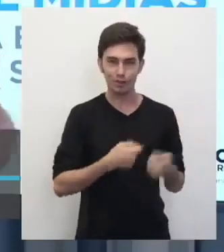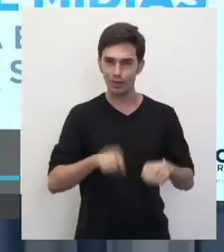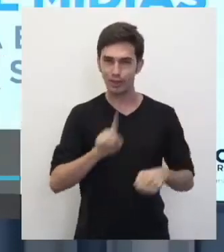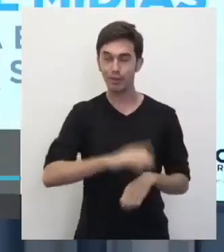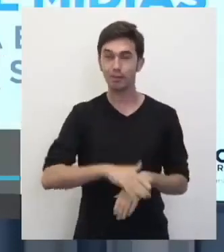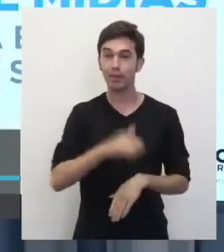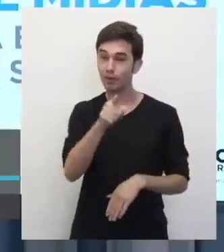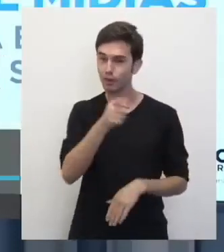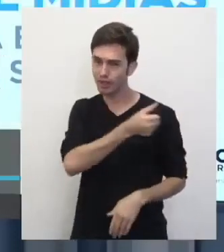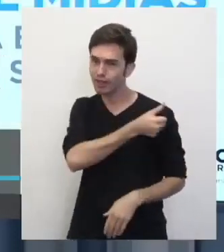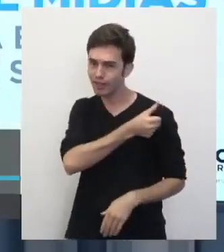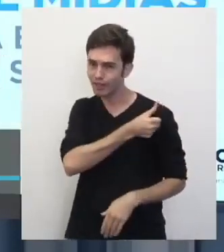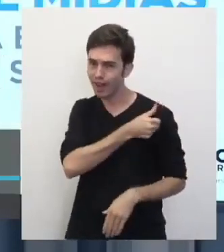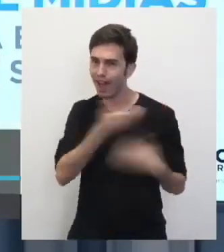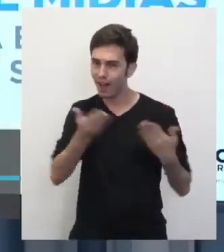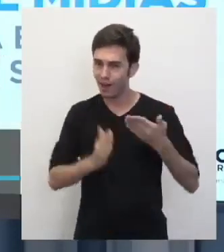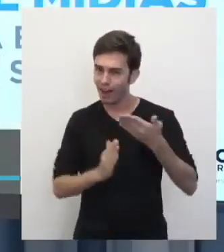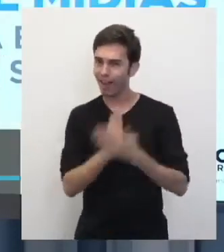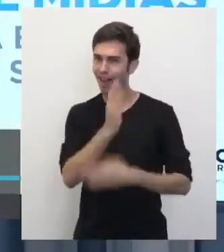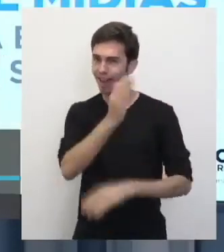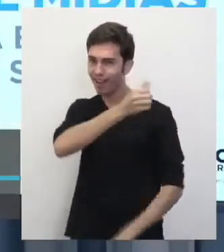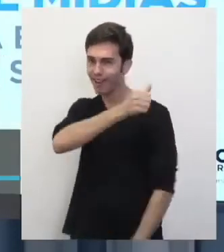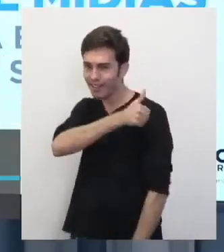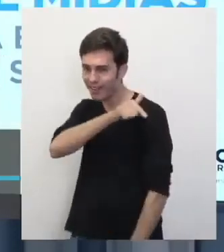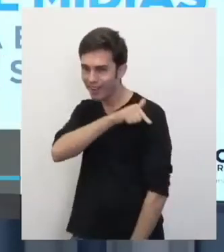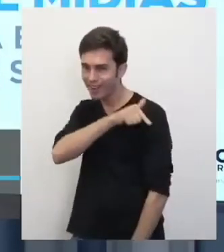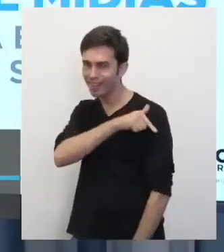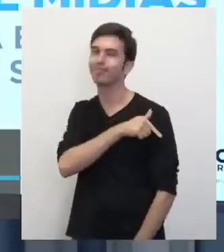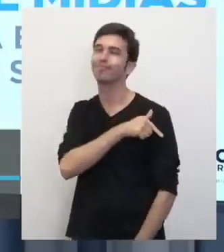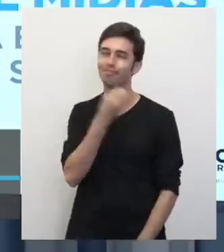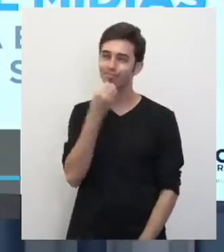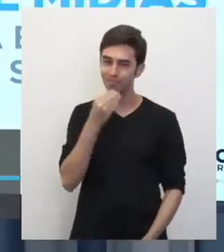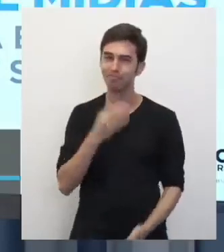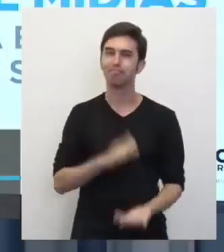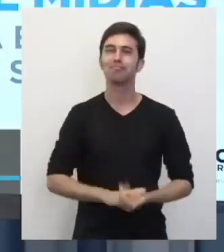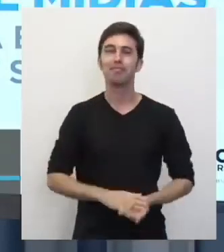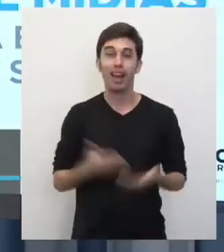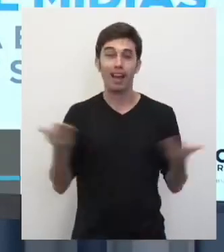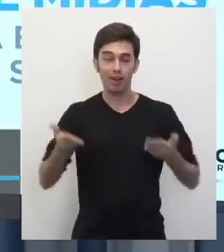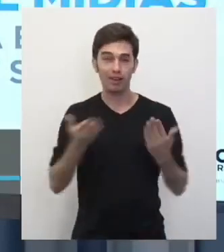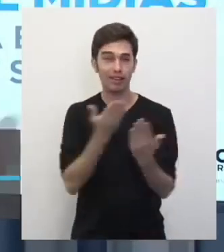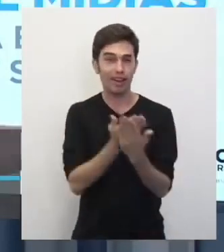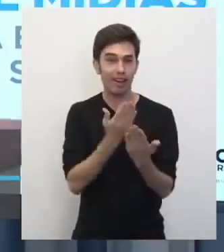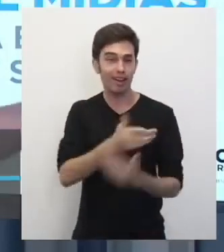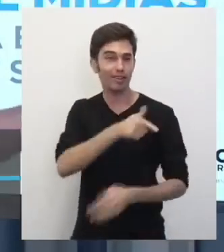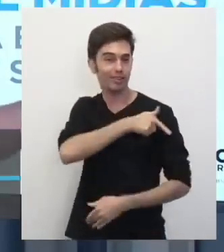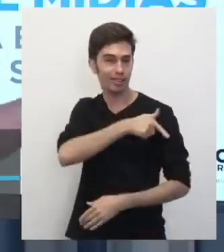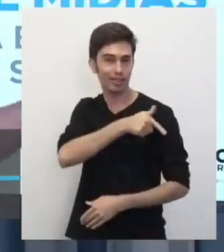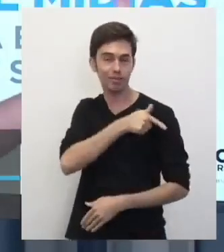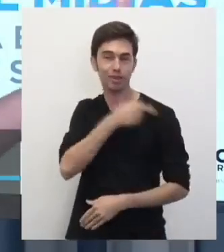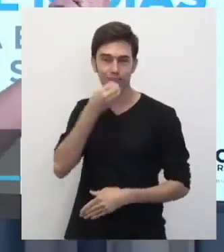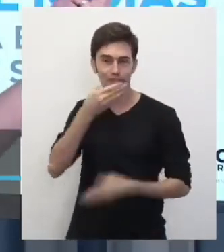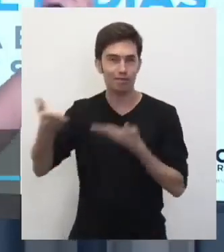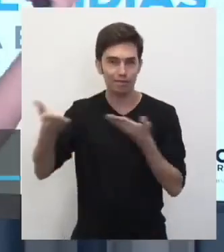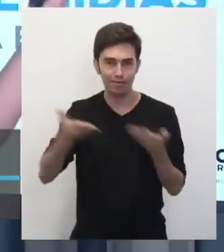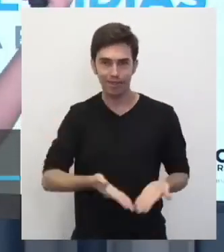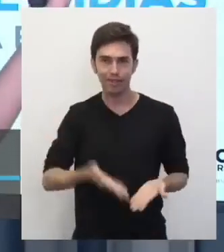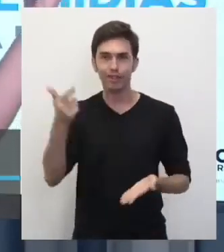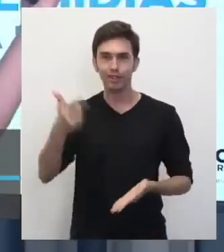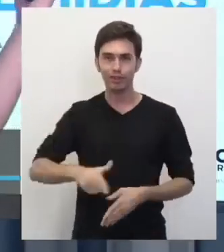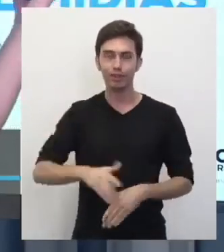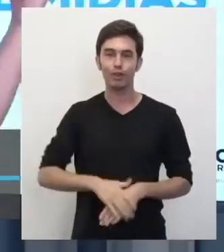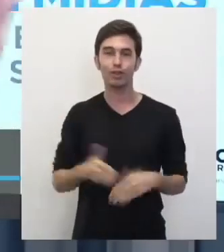dizer, então, que você está no sétimo agora. É, isso aí, aula do sétimo ano. Então, sejam todos bem-vindos aí